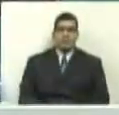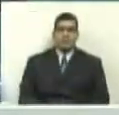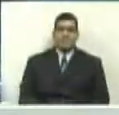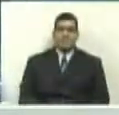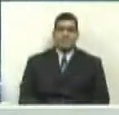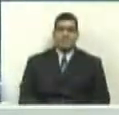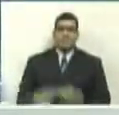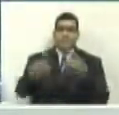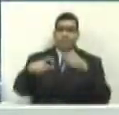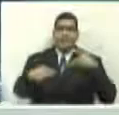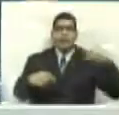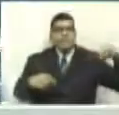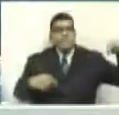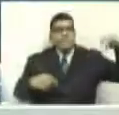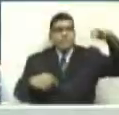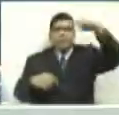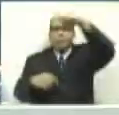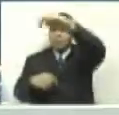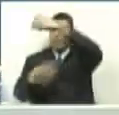Para a ponte de $1 bilhão?